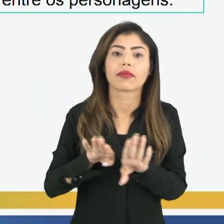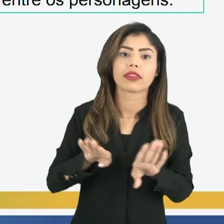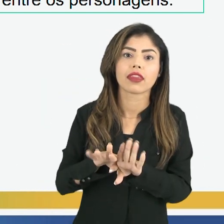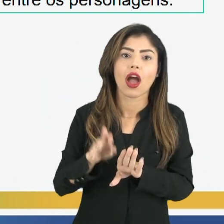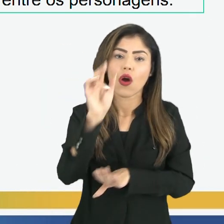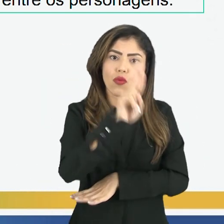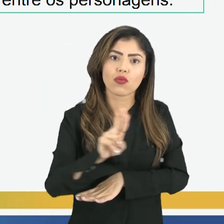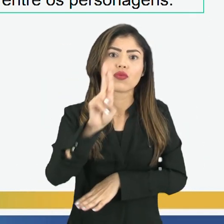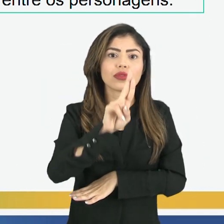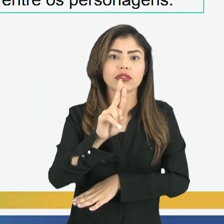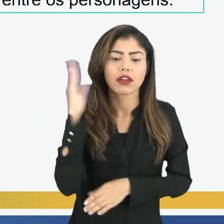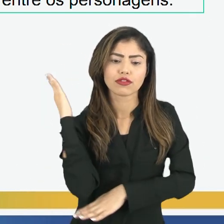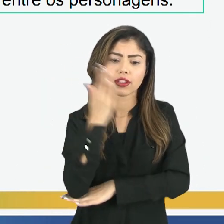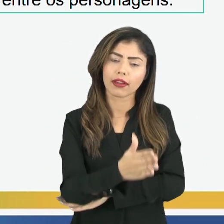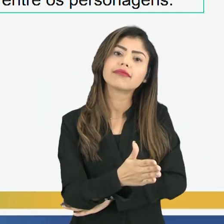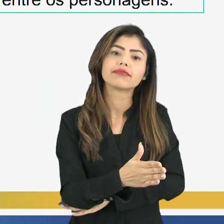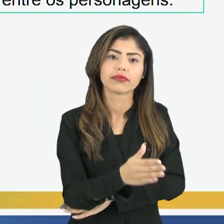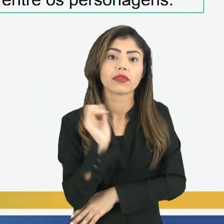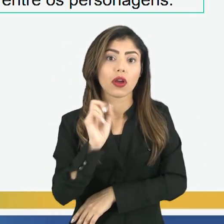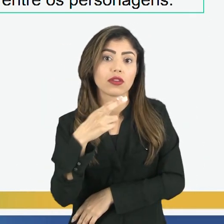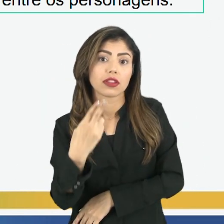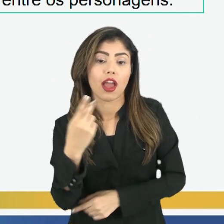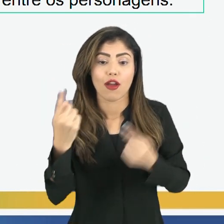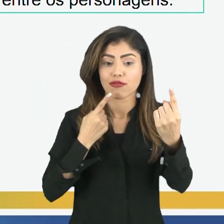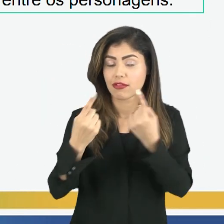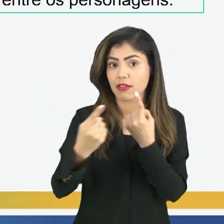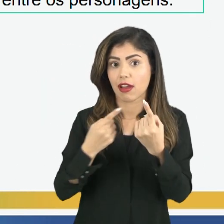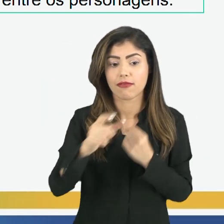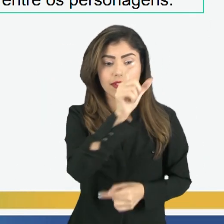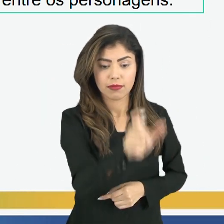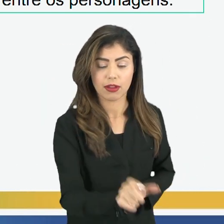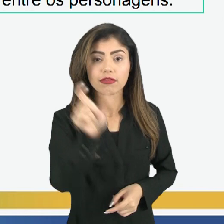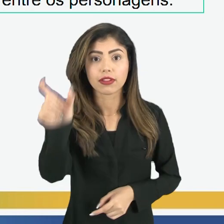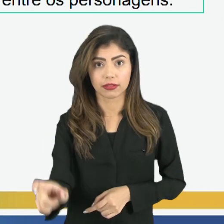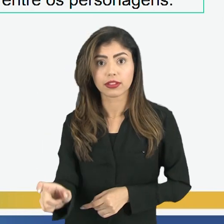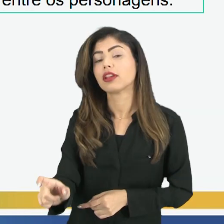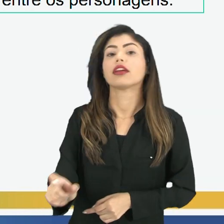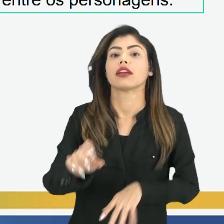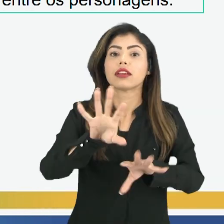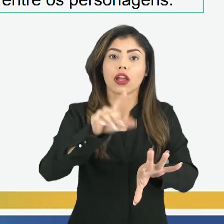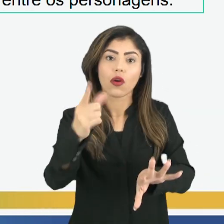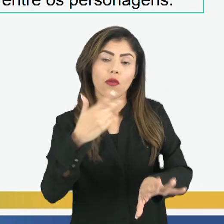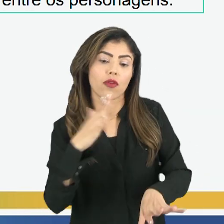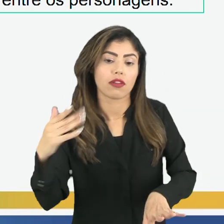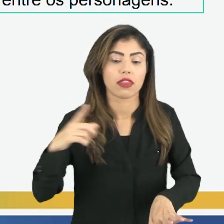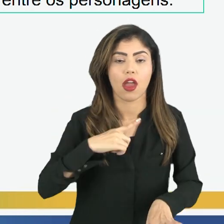discurso direto, ou seja, do diálogo entre os personagens. Então, gente,